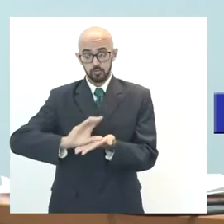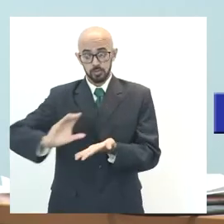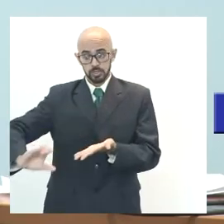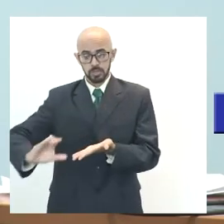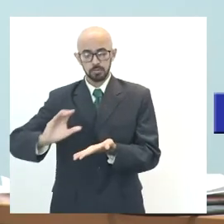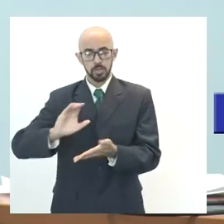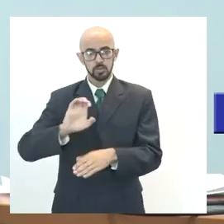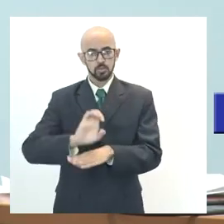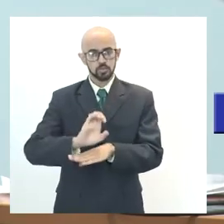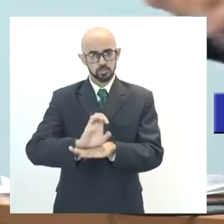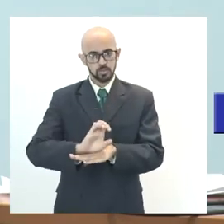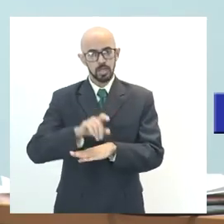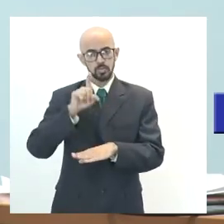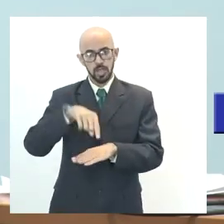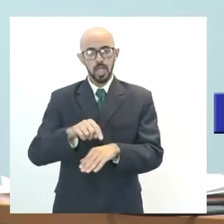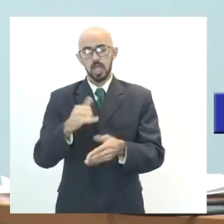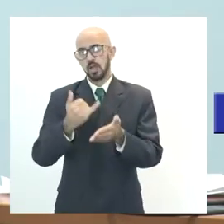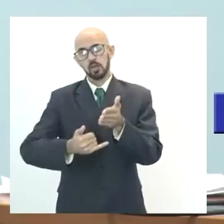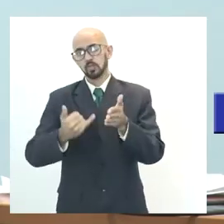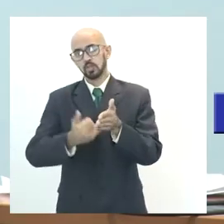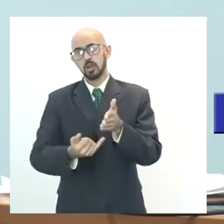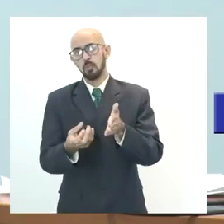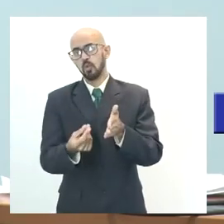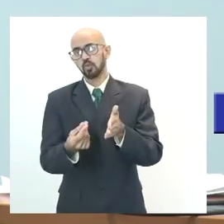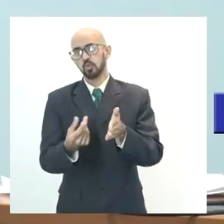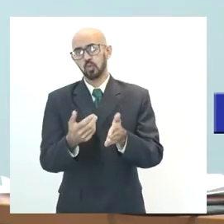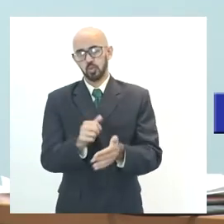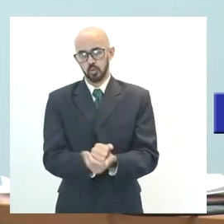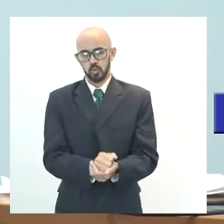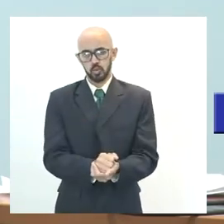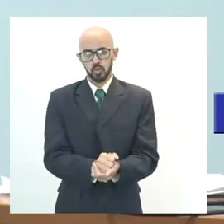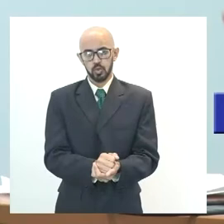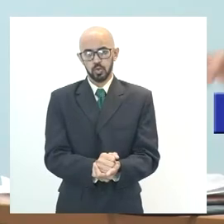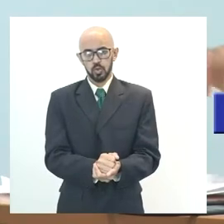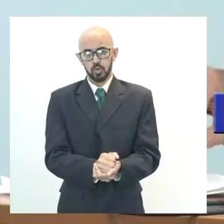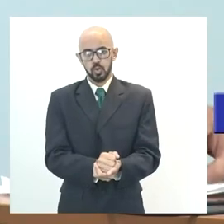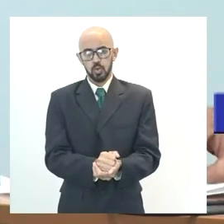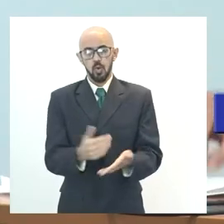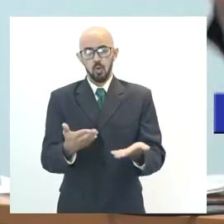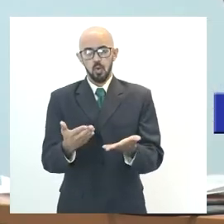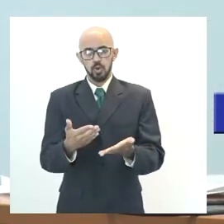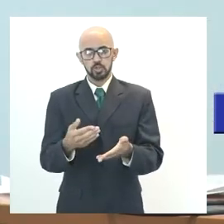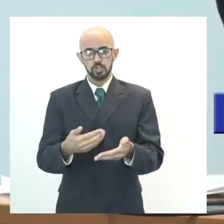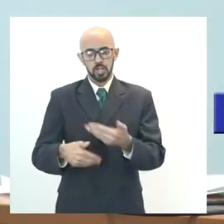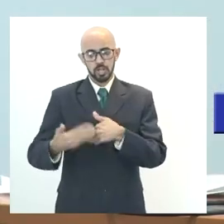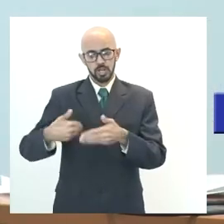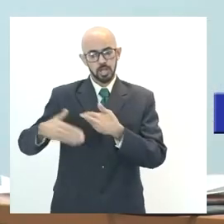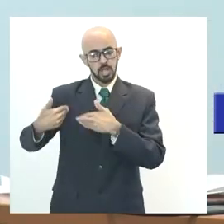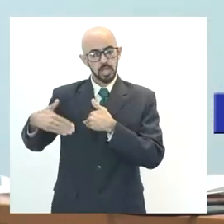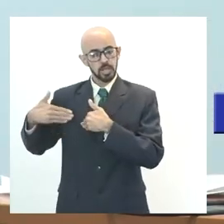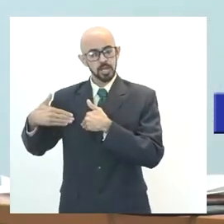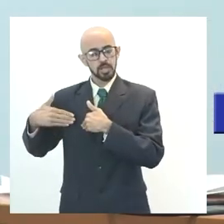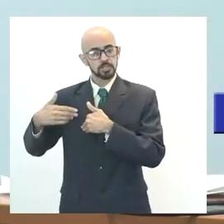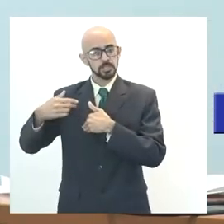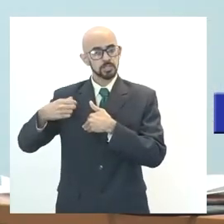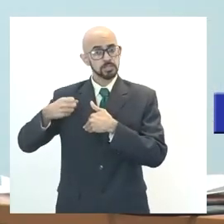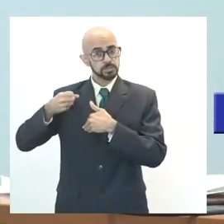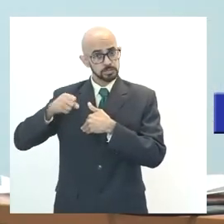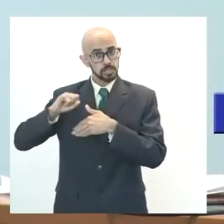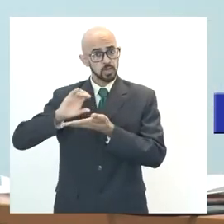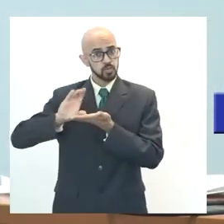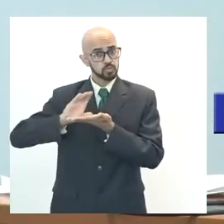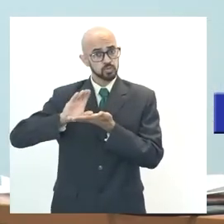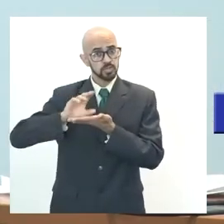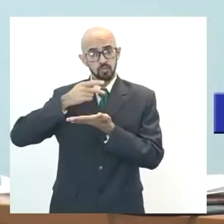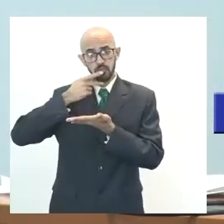estão nossa alma o horário matutino botaram hoje ela é regressiva Quando a constituição prevê que a progressiva